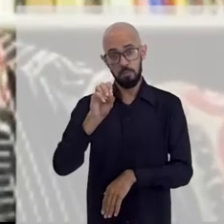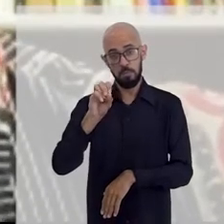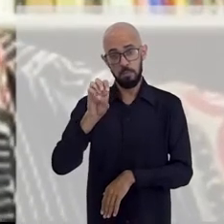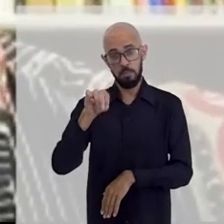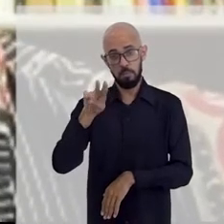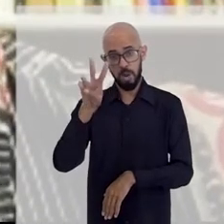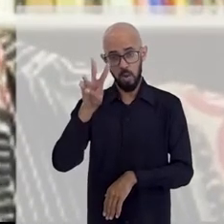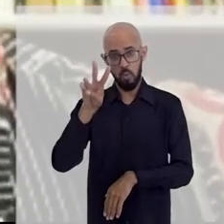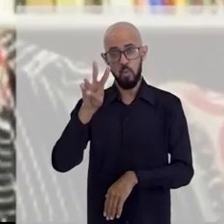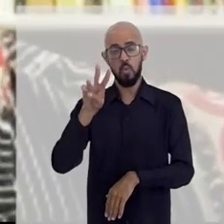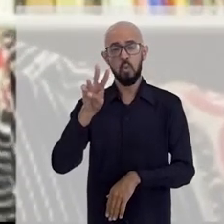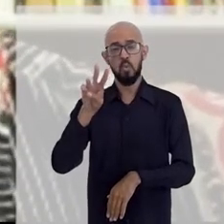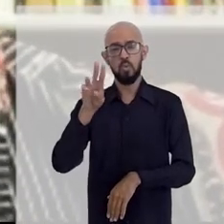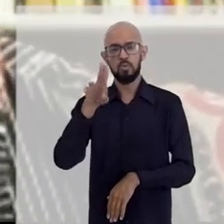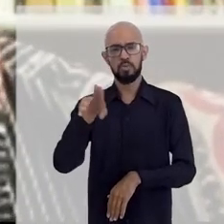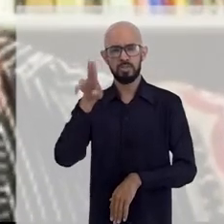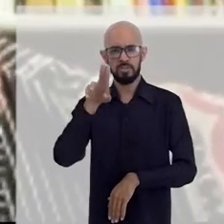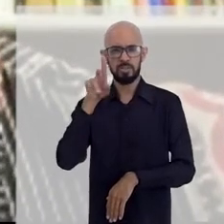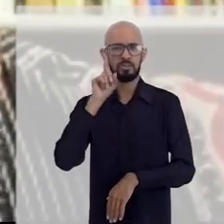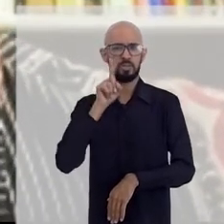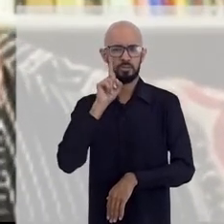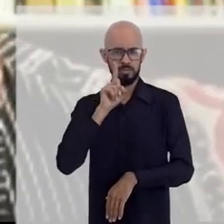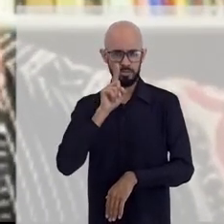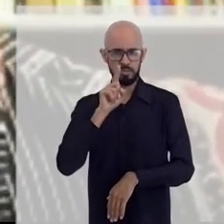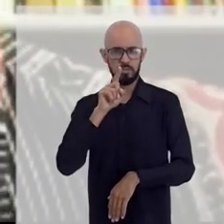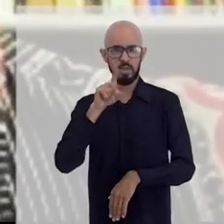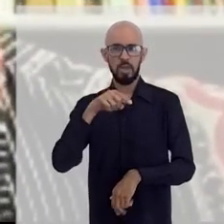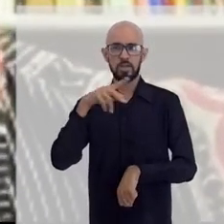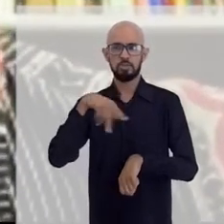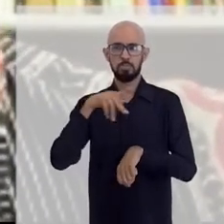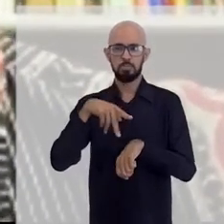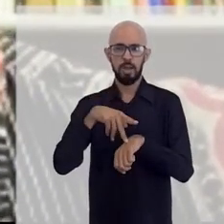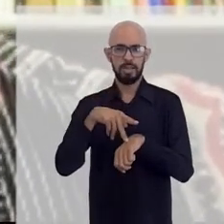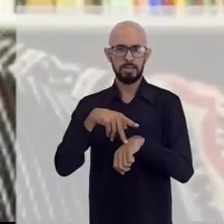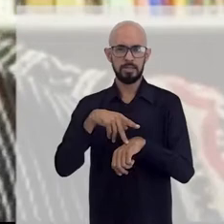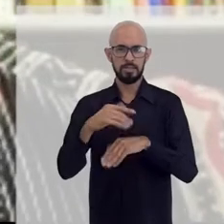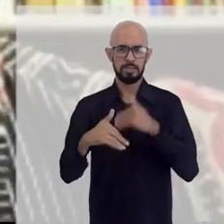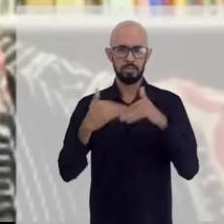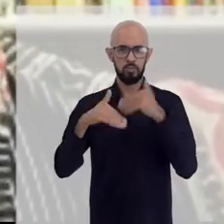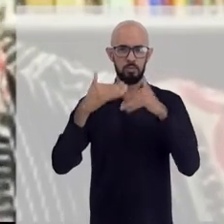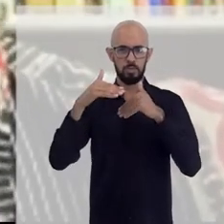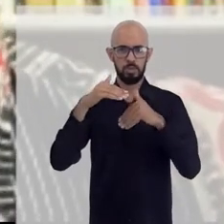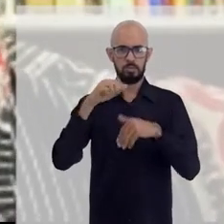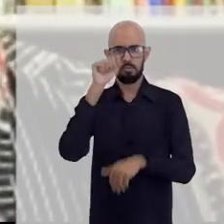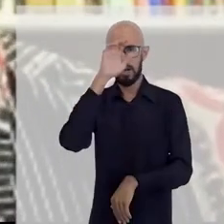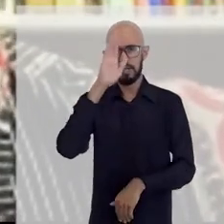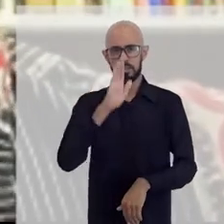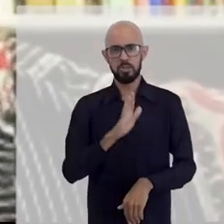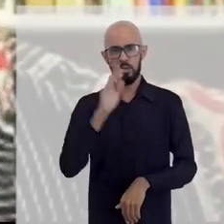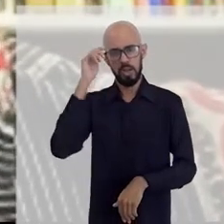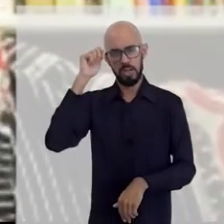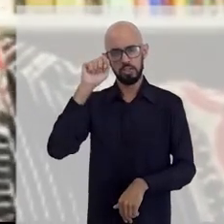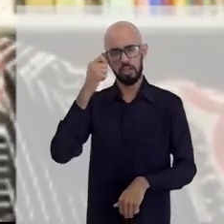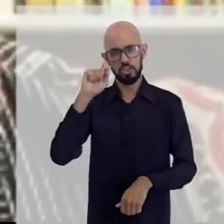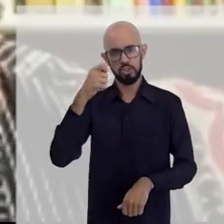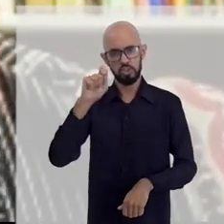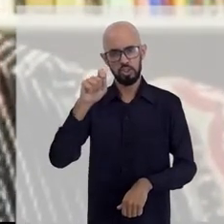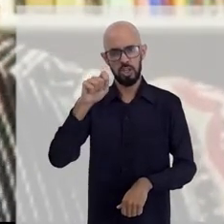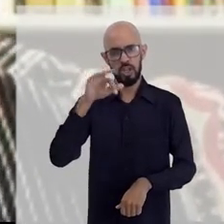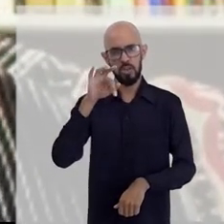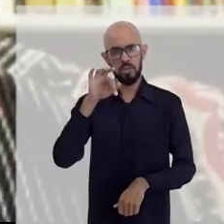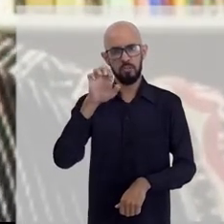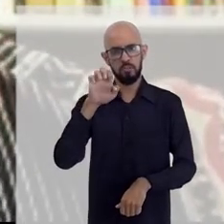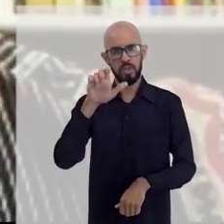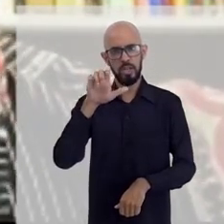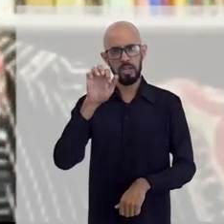nós eram pessoas de países em desenvolvimento, que eles falavam. Era Argentina, Brasil, Filipinas, tinham